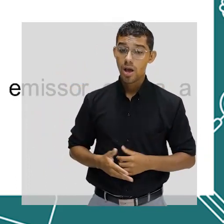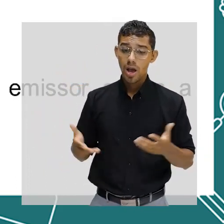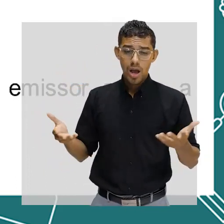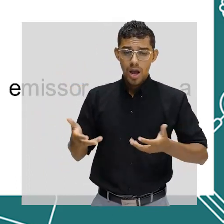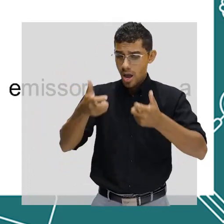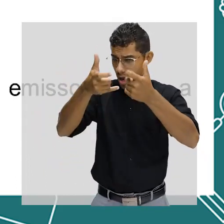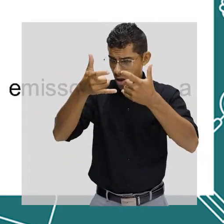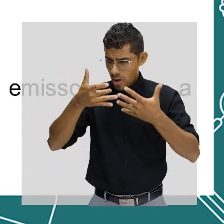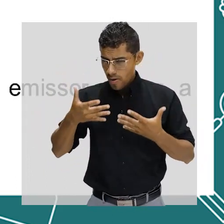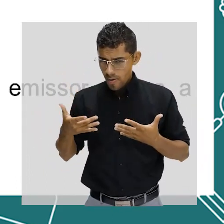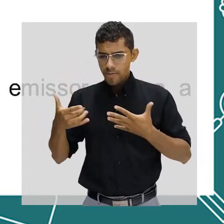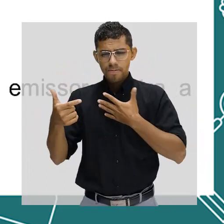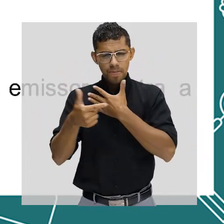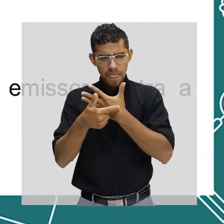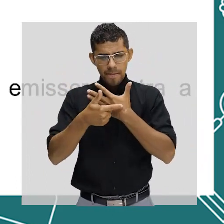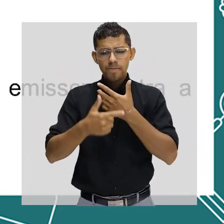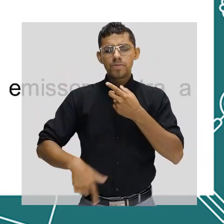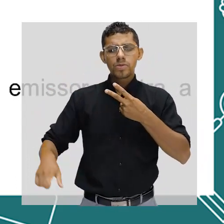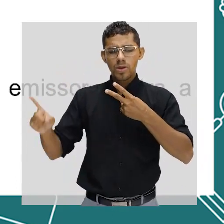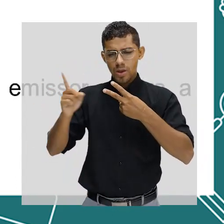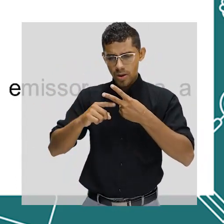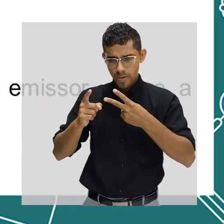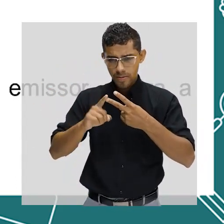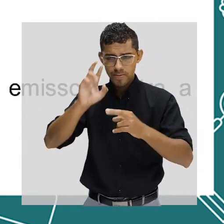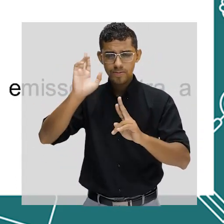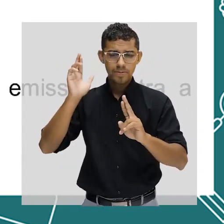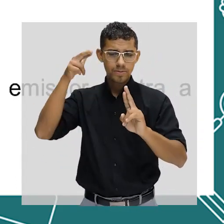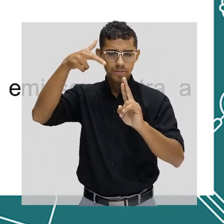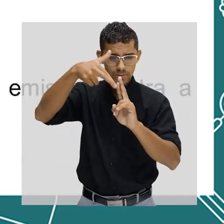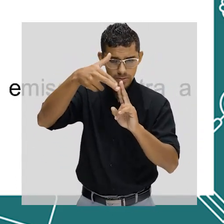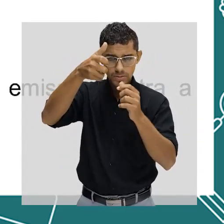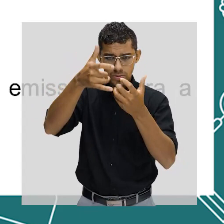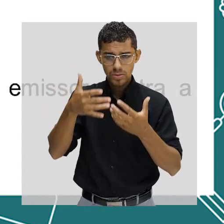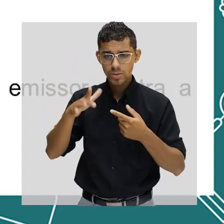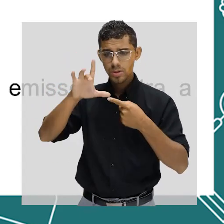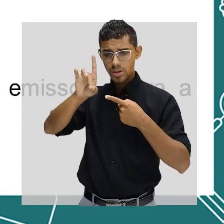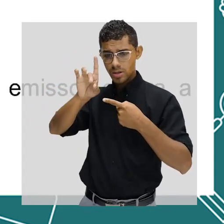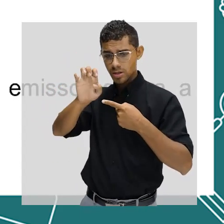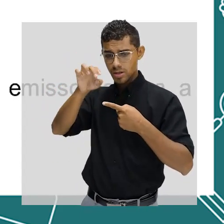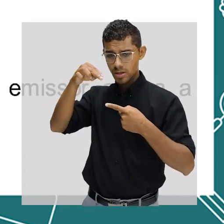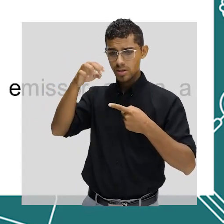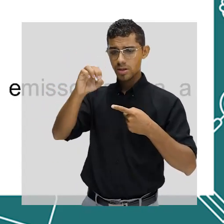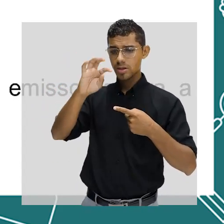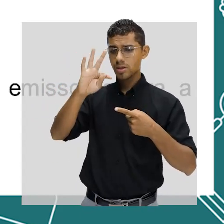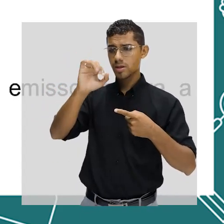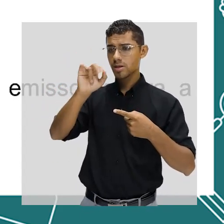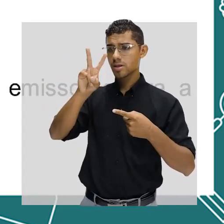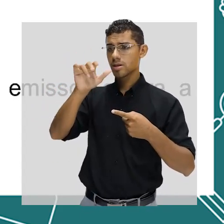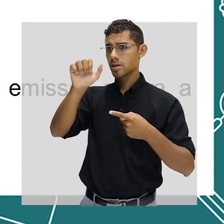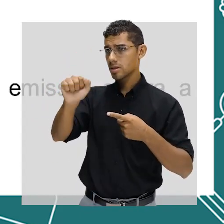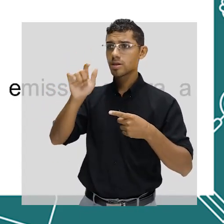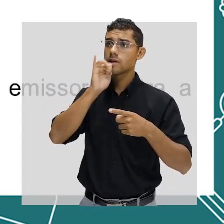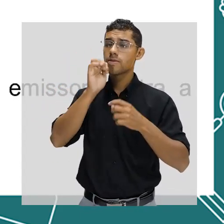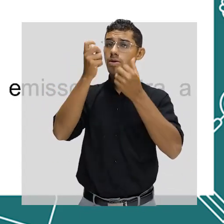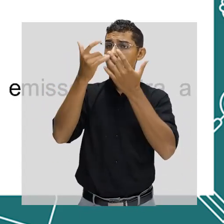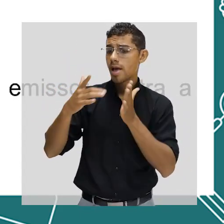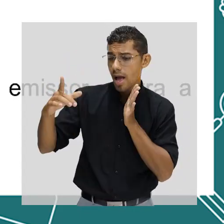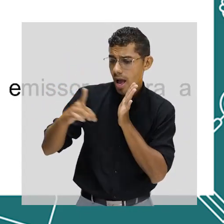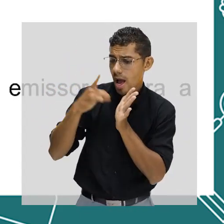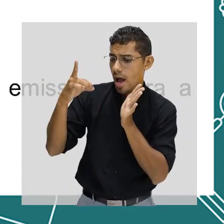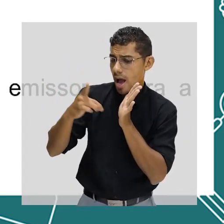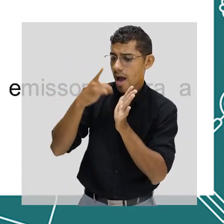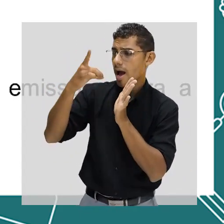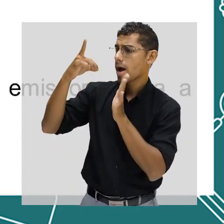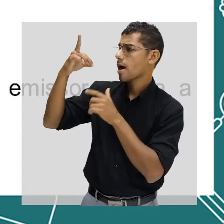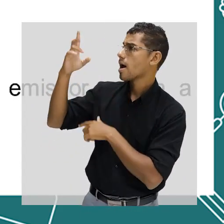rapidinho, das funções da linguagem? Eu tenho a função referencial denotativa. Denotativa, denotação, começa